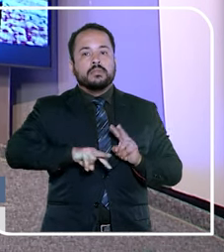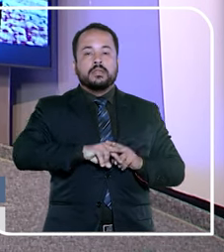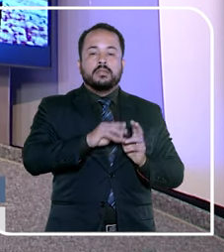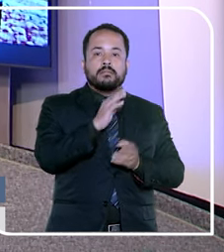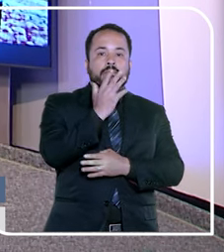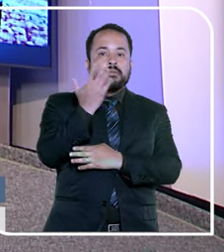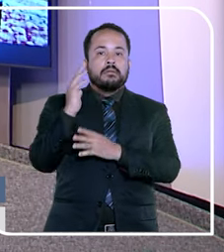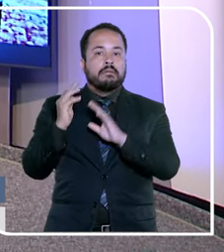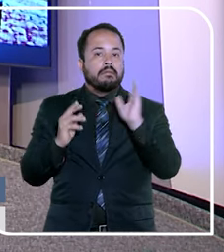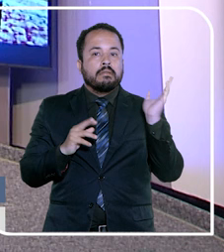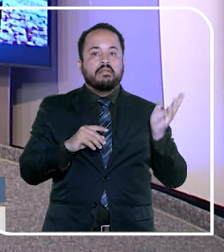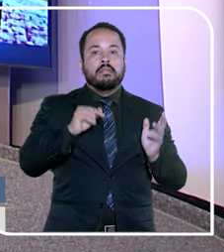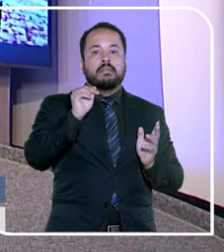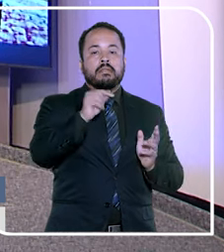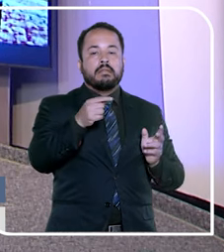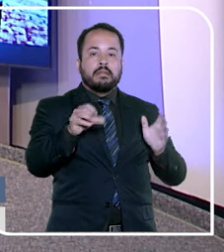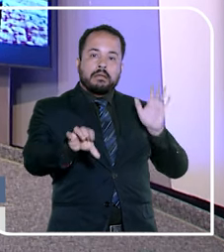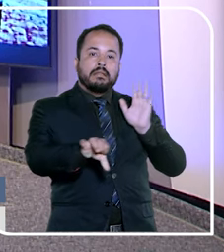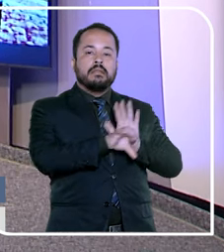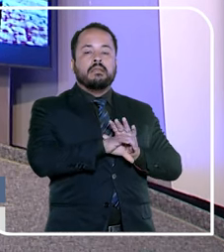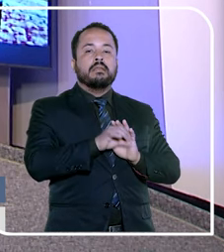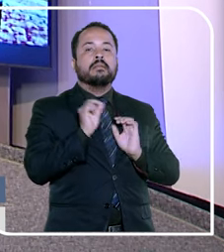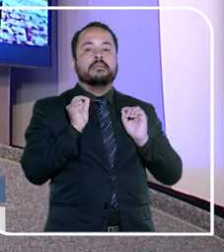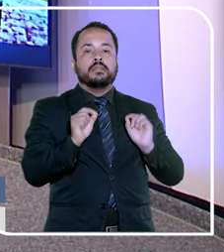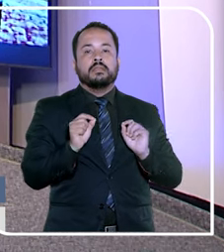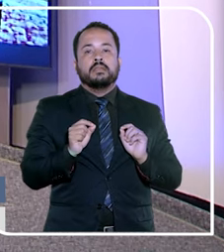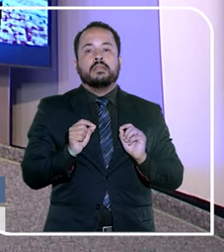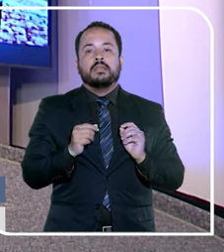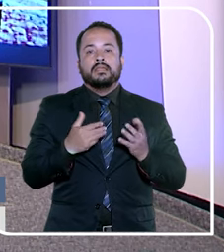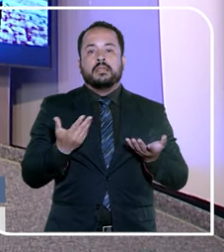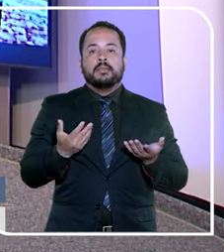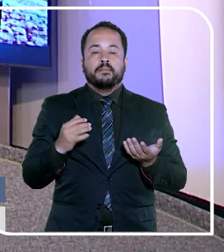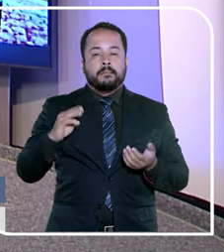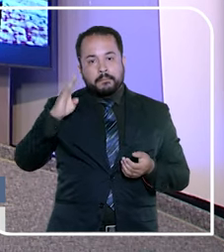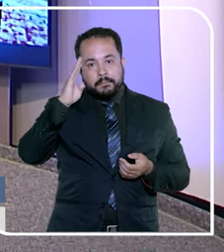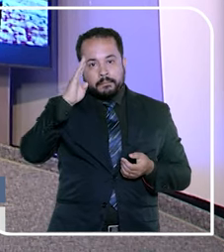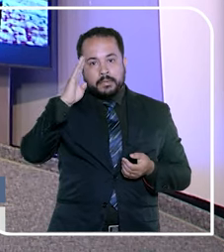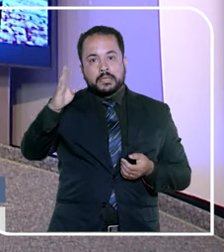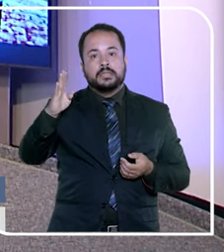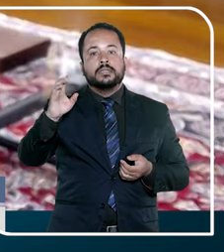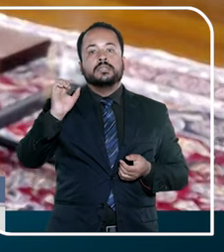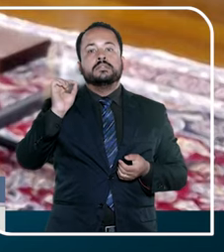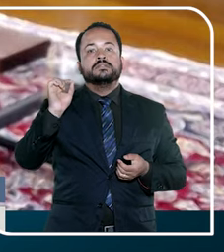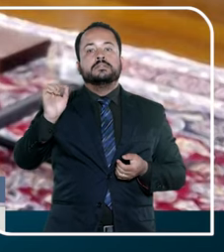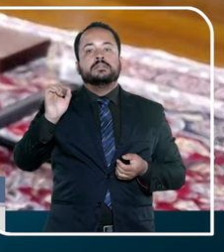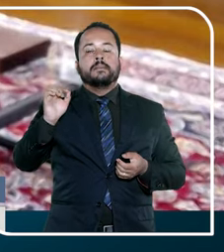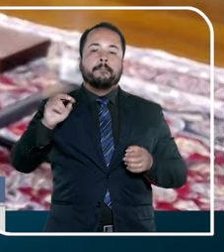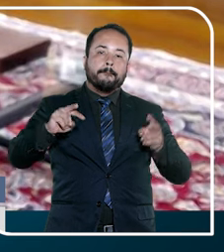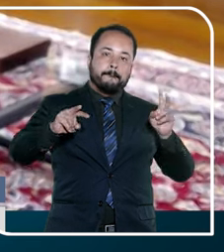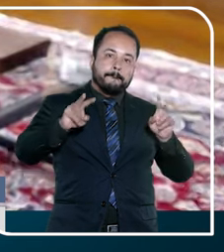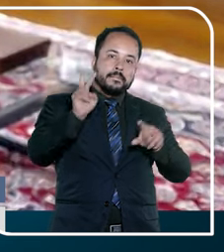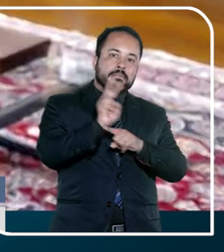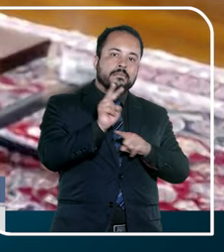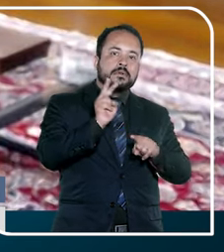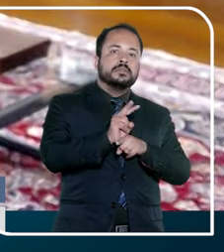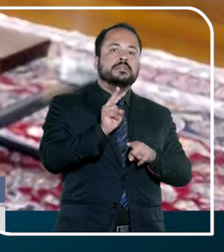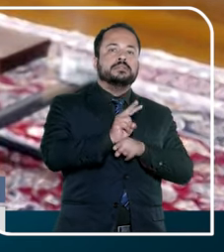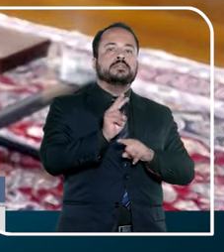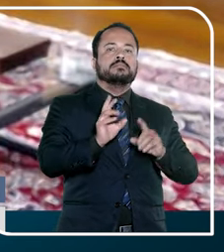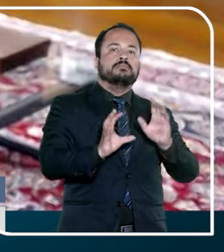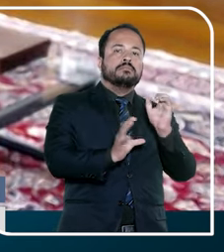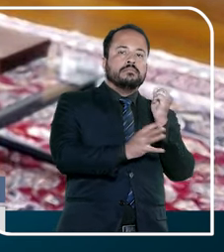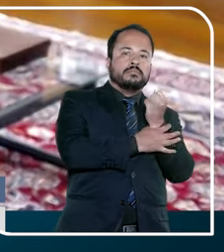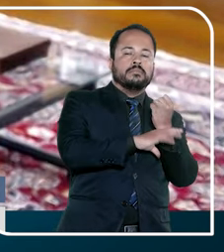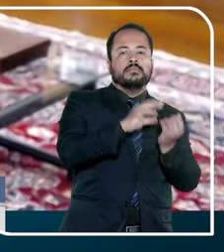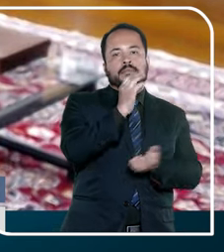ambiente e levando em conta também essa prioridade de proteger o meio ambiente Ah quando a gente fala de meio